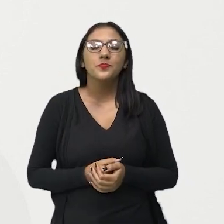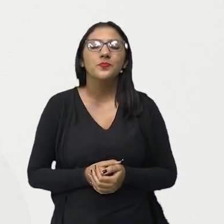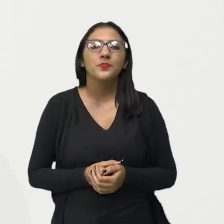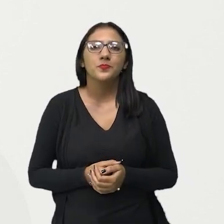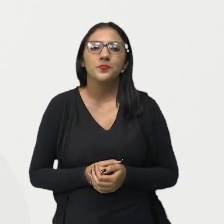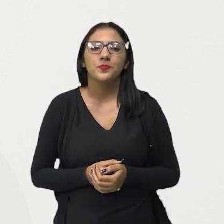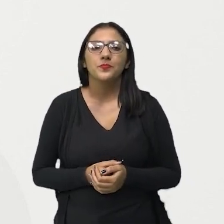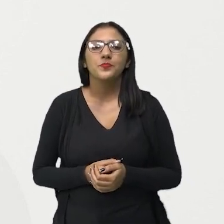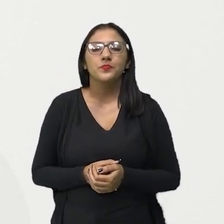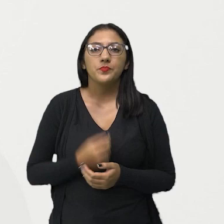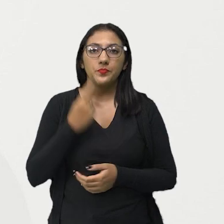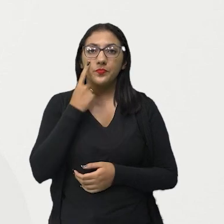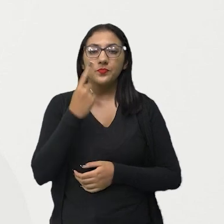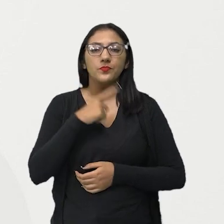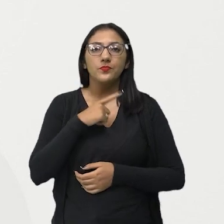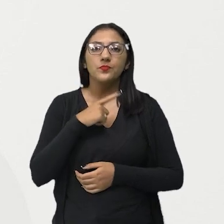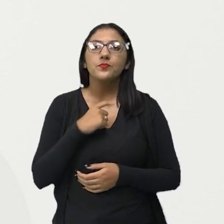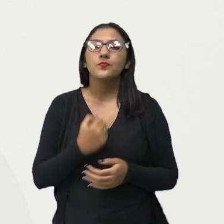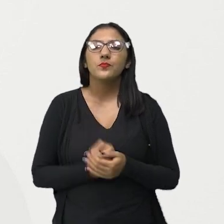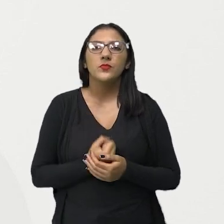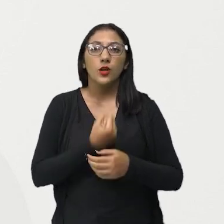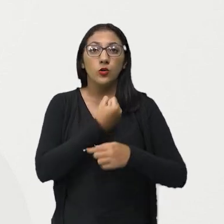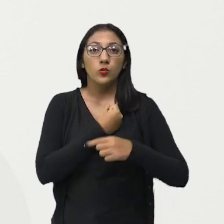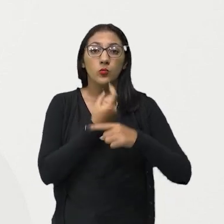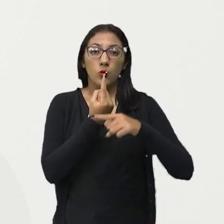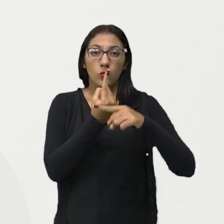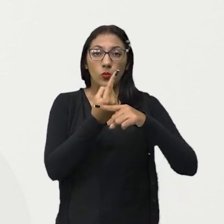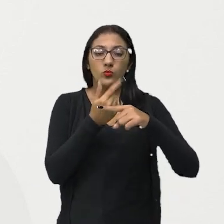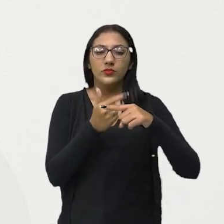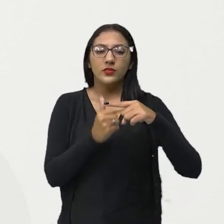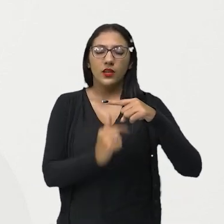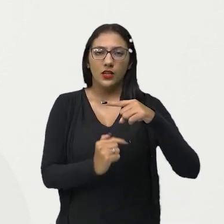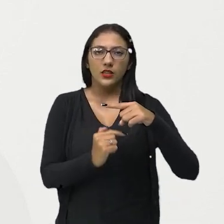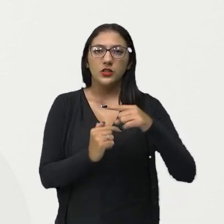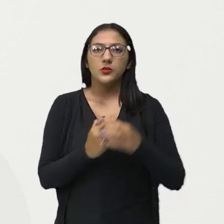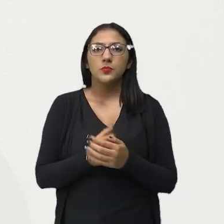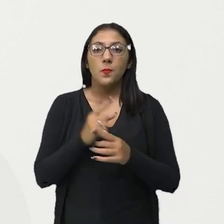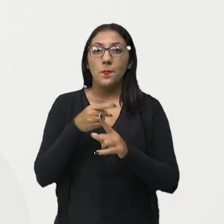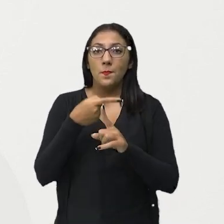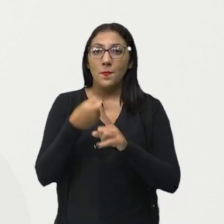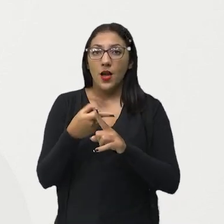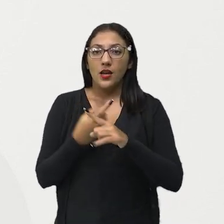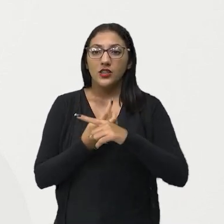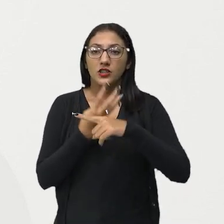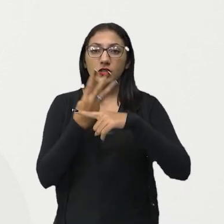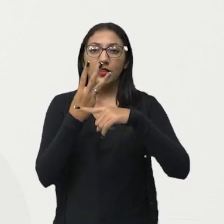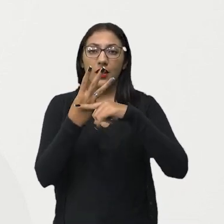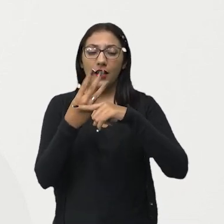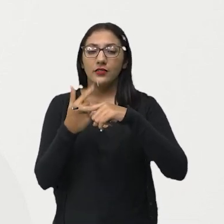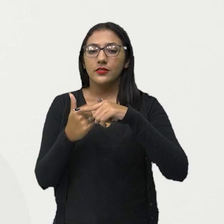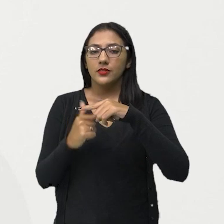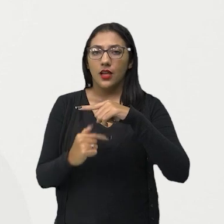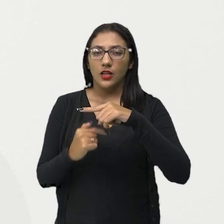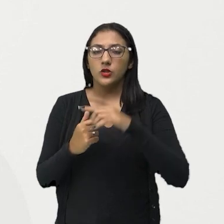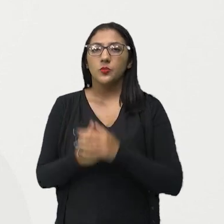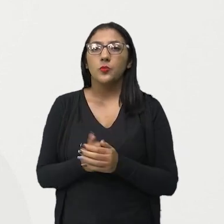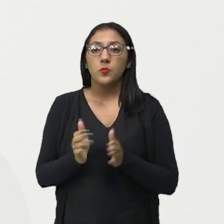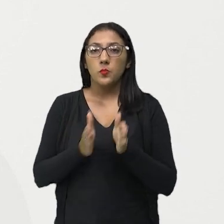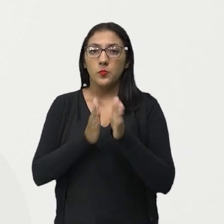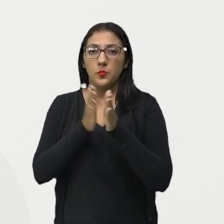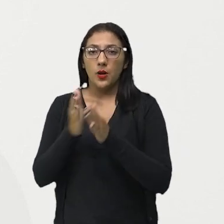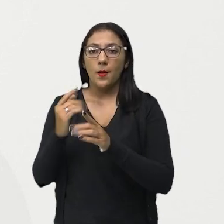embaixo. Eu tenho a fração 1/7, eu tenho a fração 3/7 e a